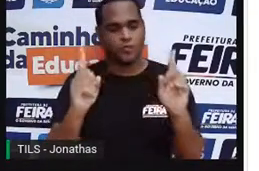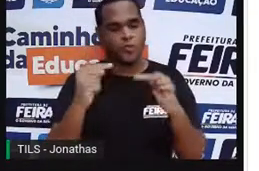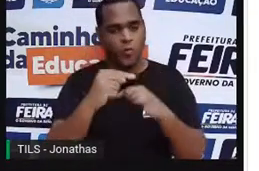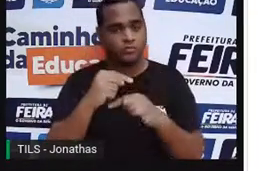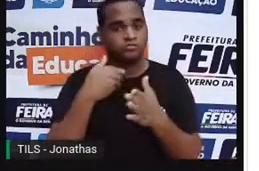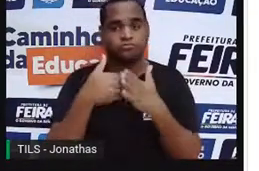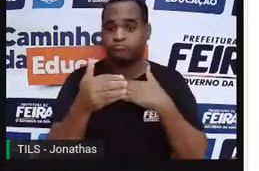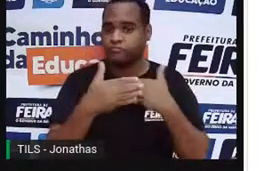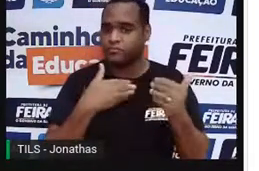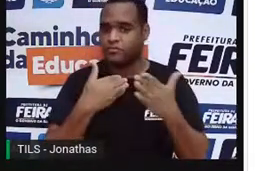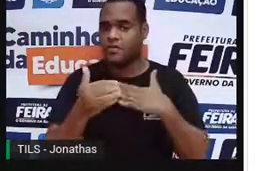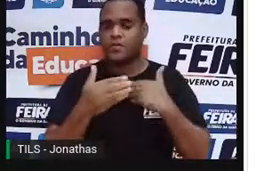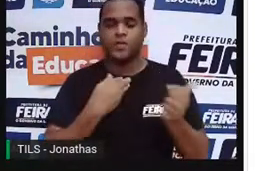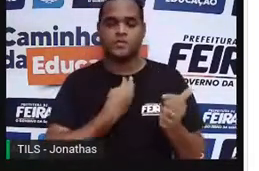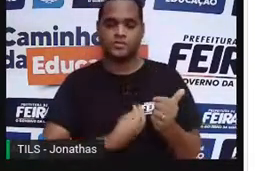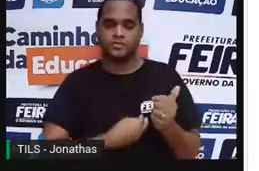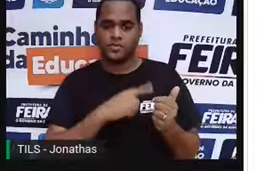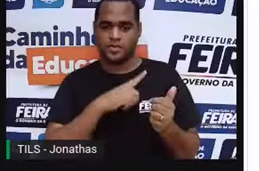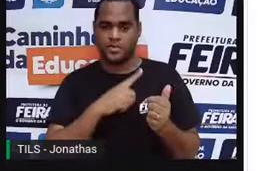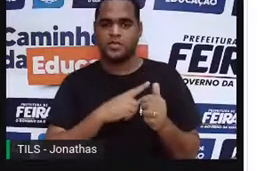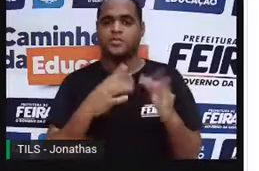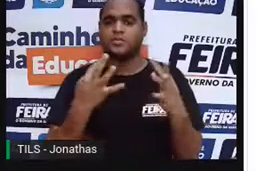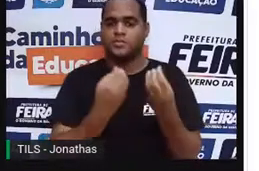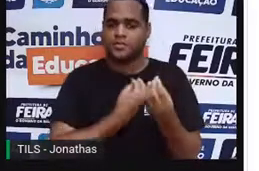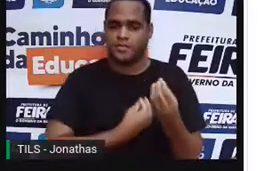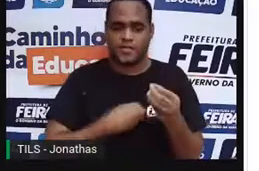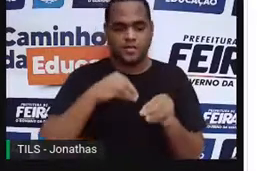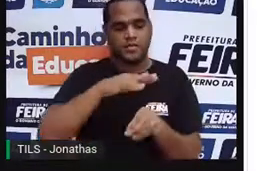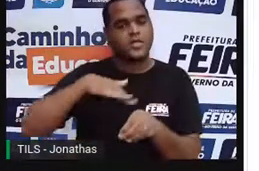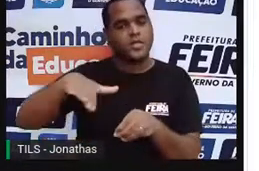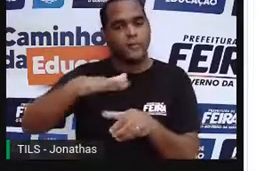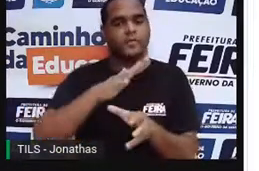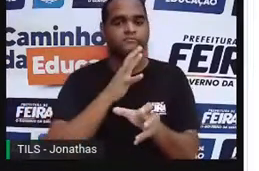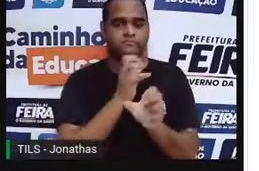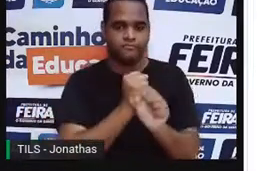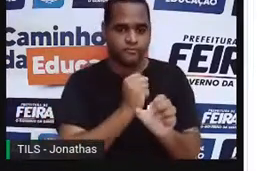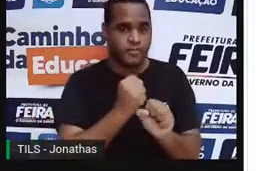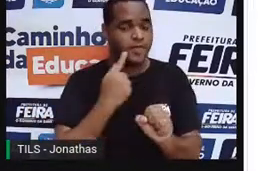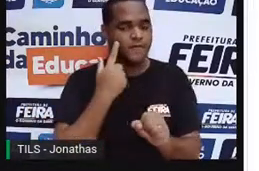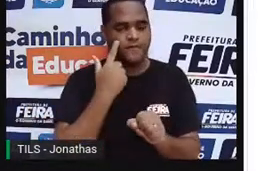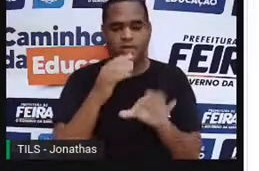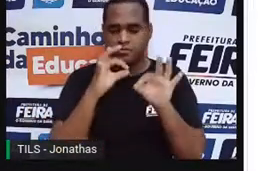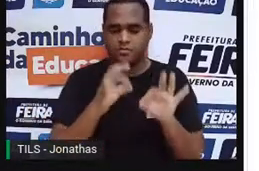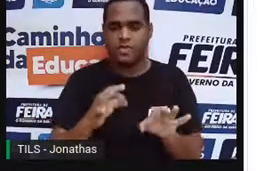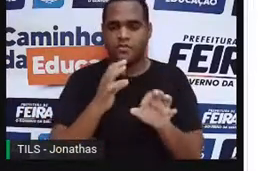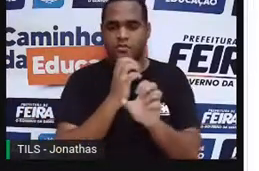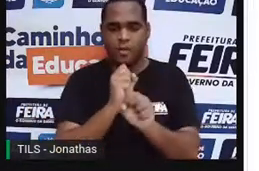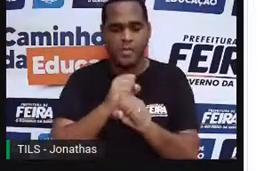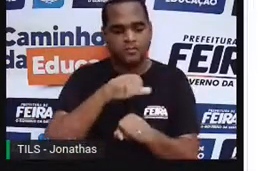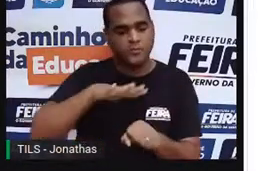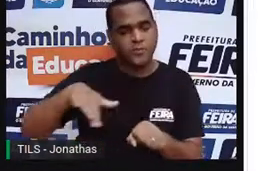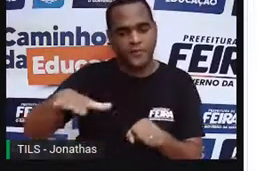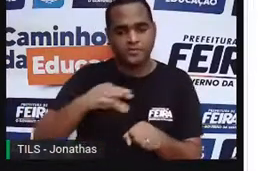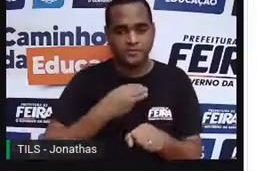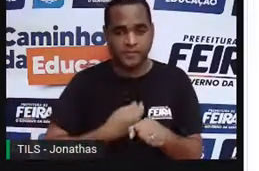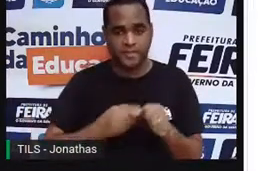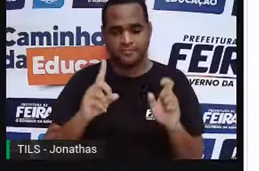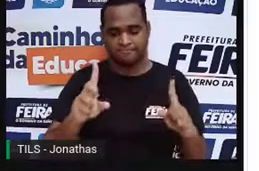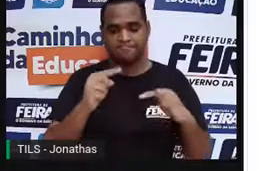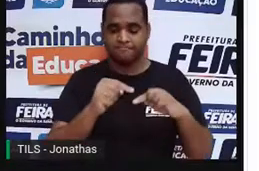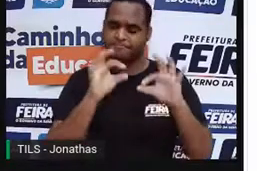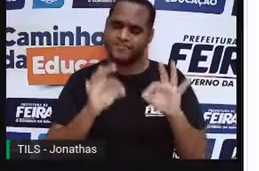retângulo a forma de calcular a área a forma de descobrir a medida de uma superfície de um retângulo